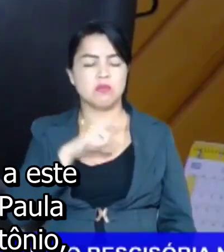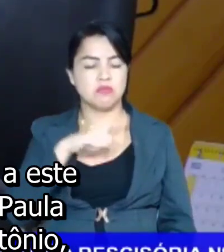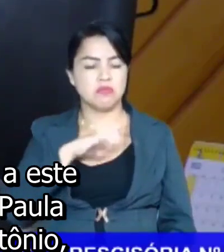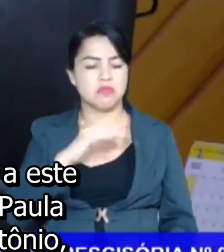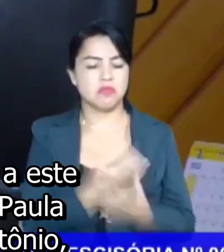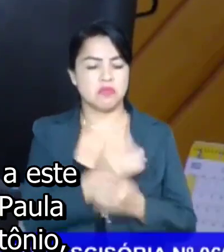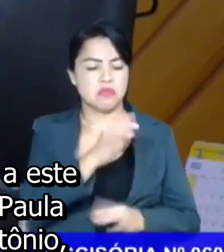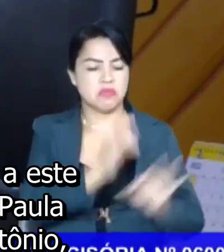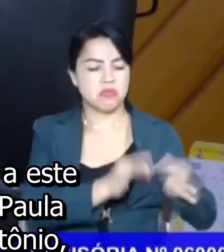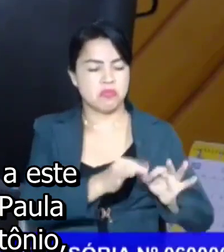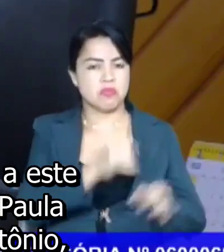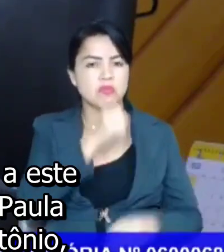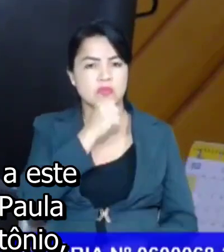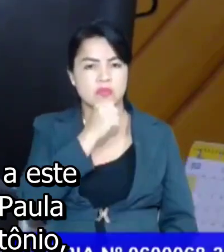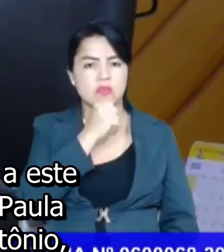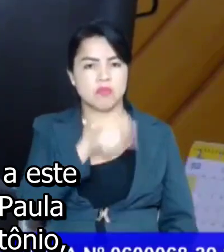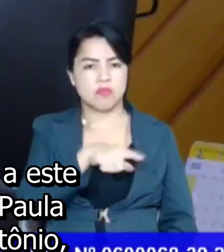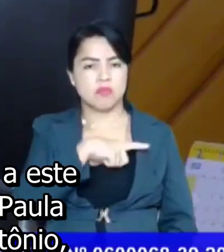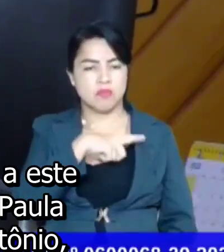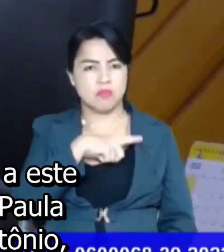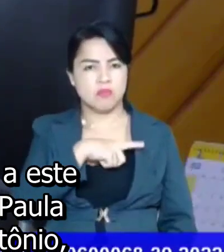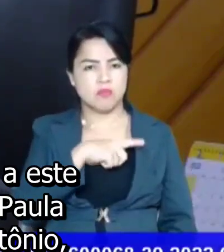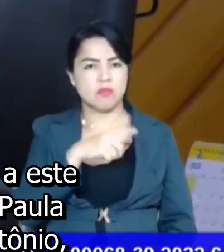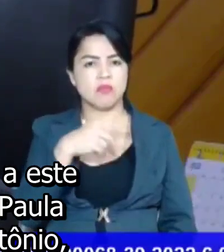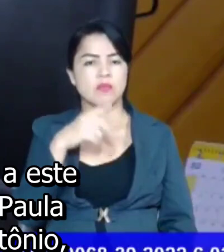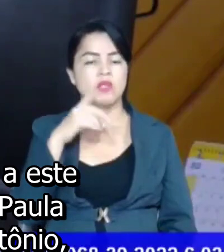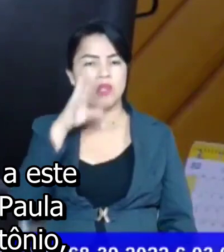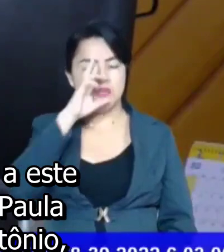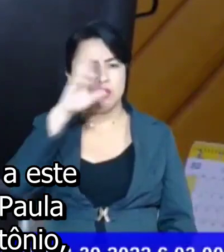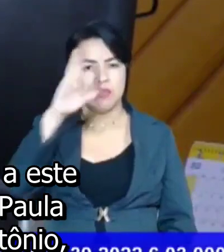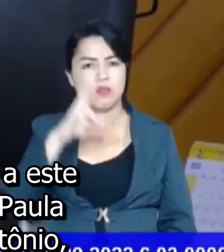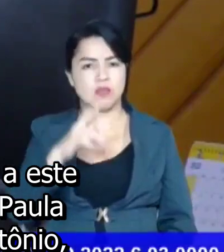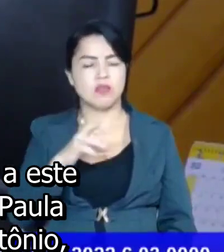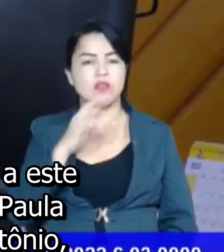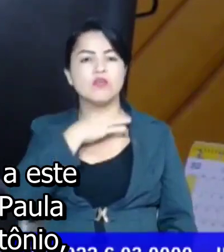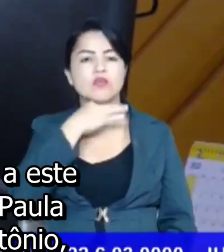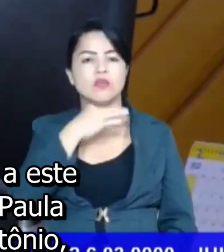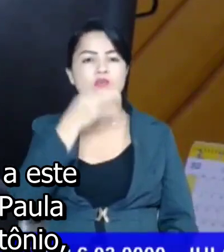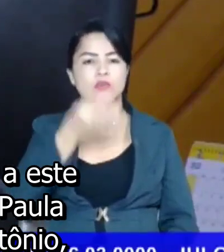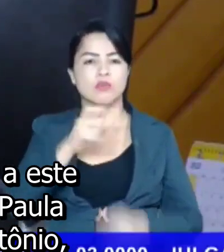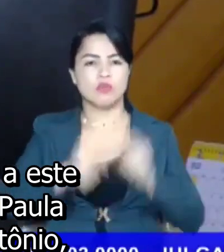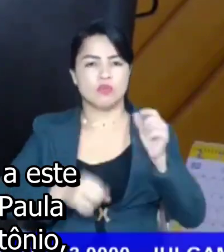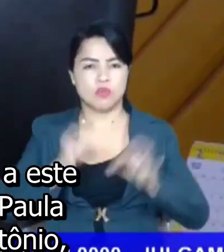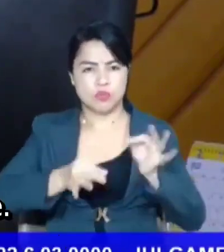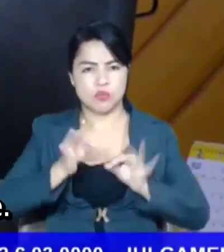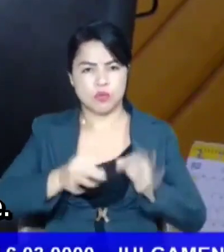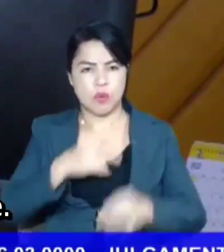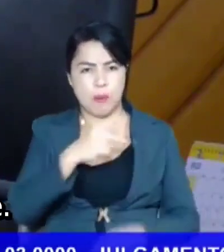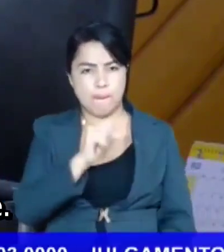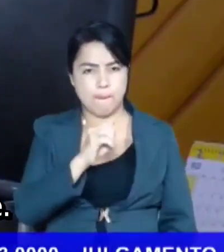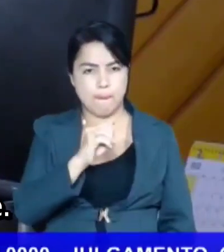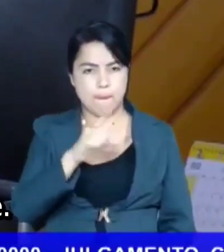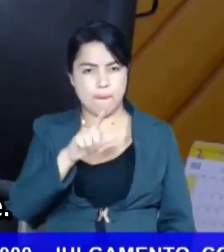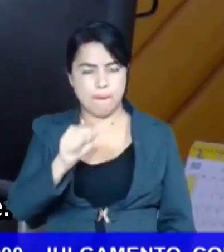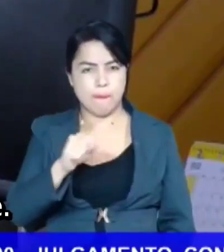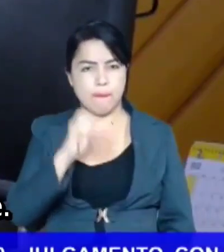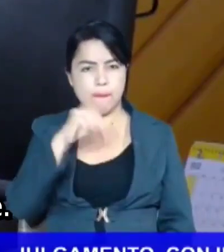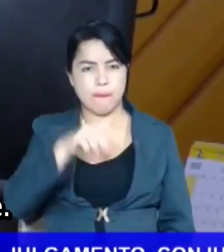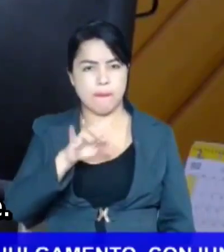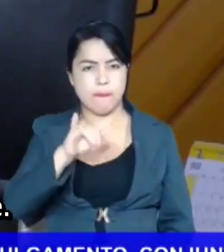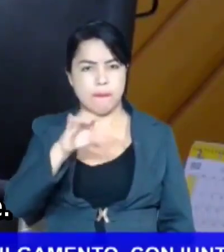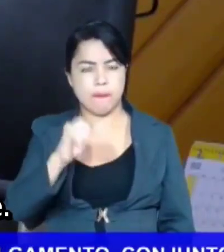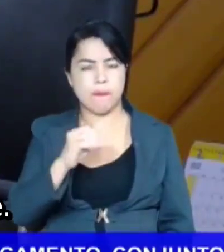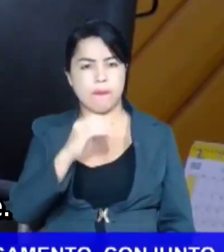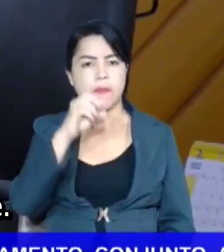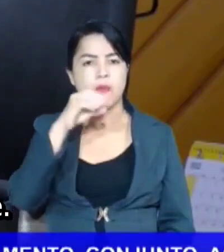da relatora, a doutora Paula Julien, os juízes Orlando Vasconcelos, Carmo Antônio, Mário Júnior,